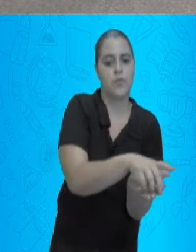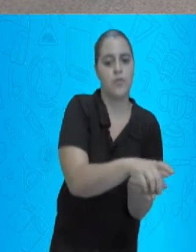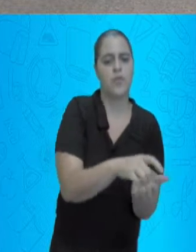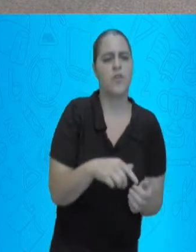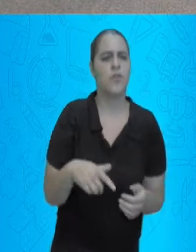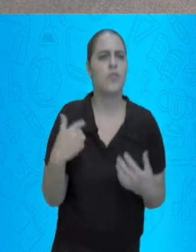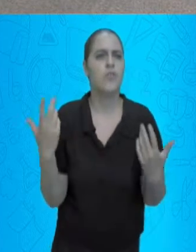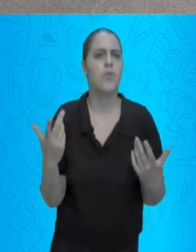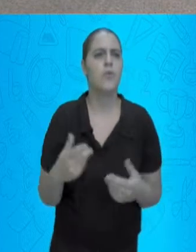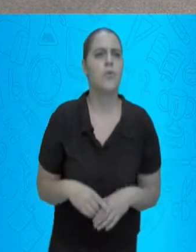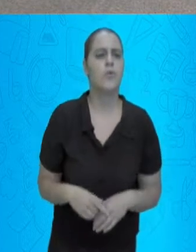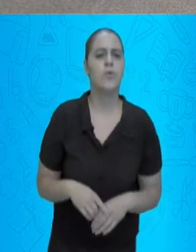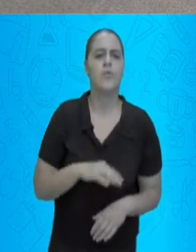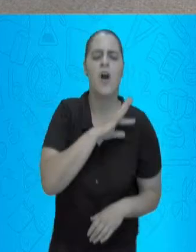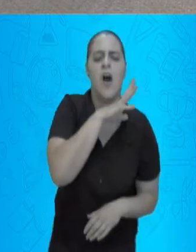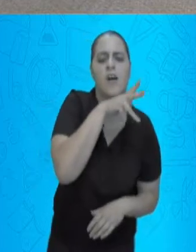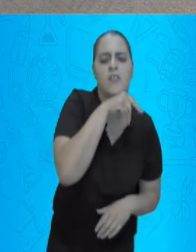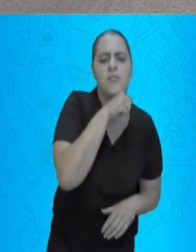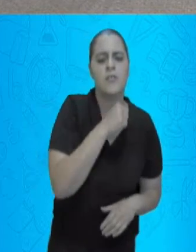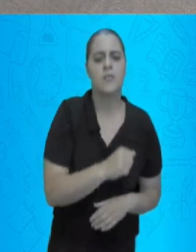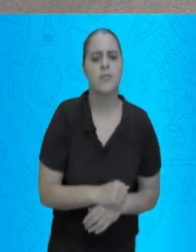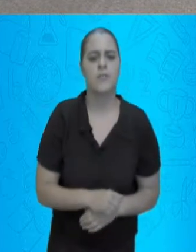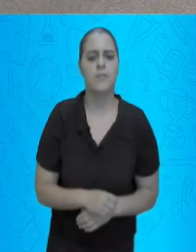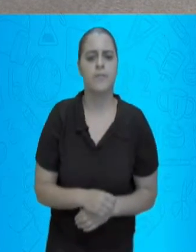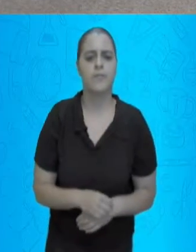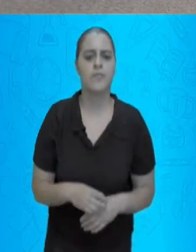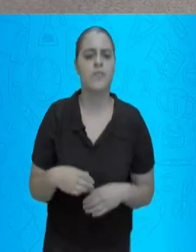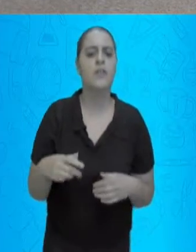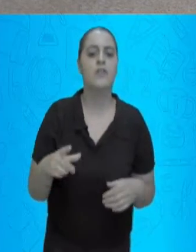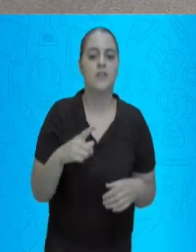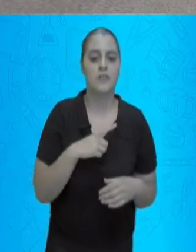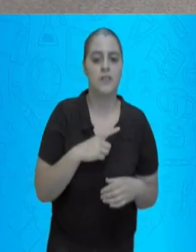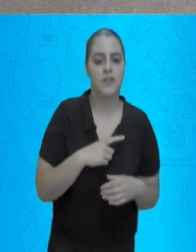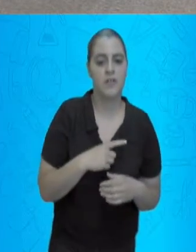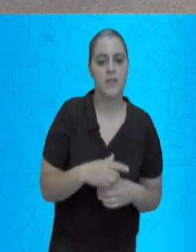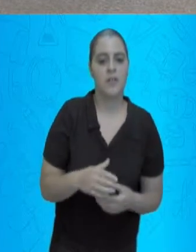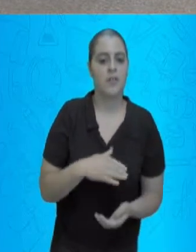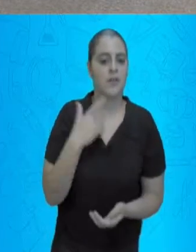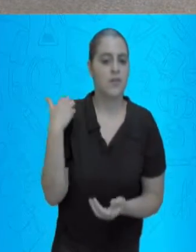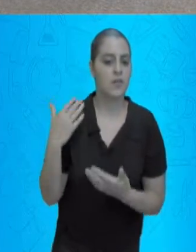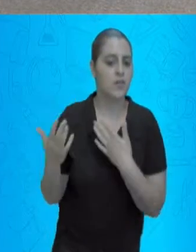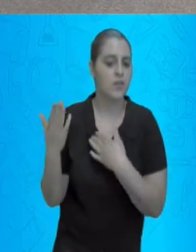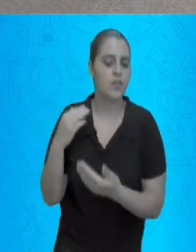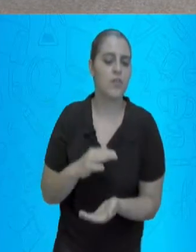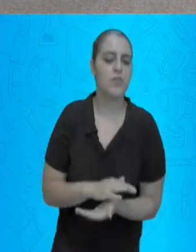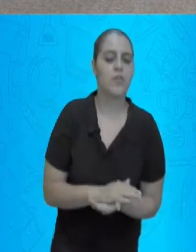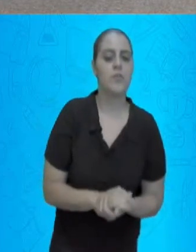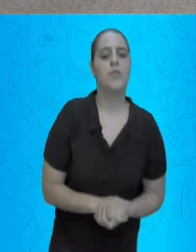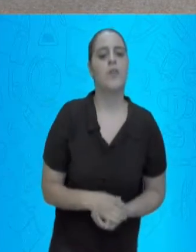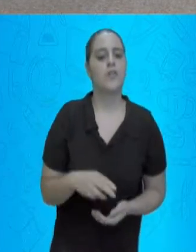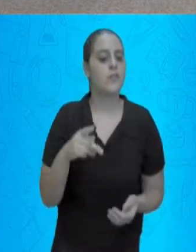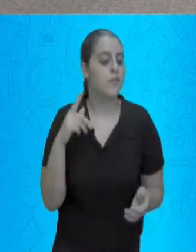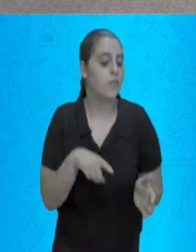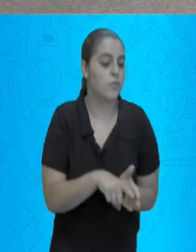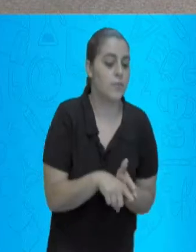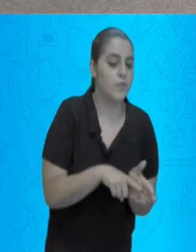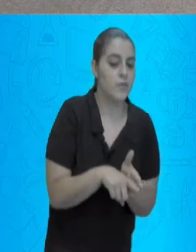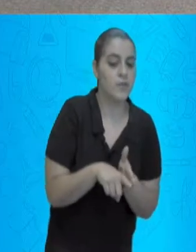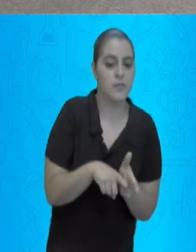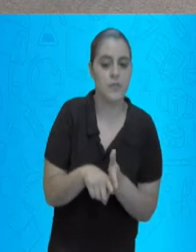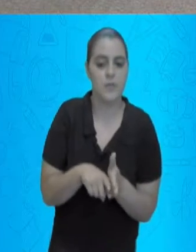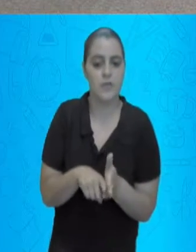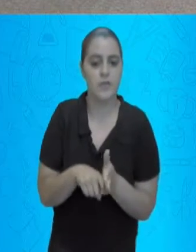algum outro animal que existiu? Através da análise